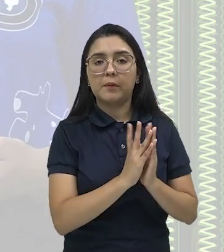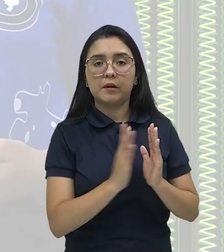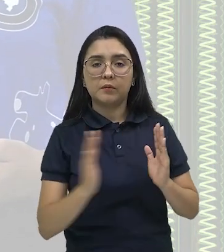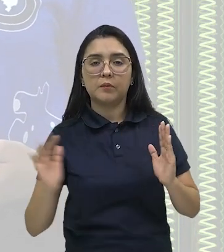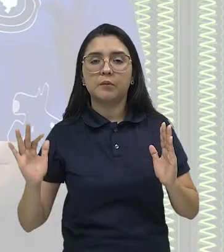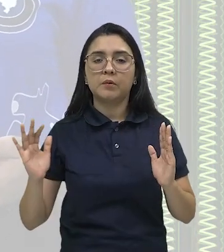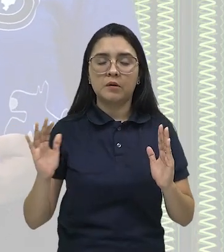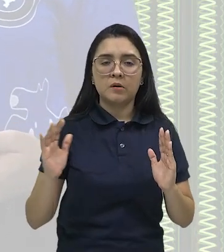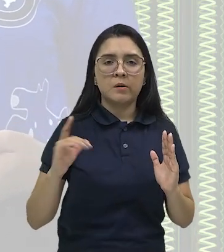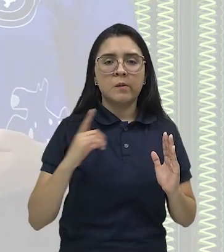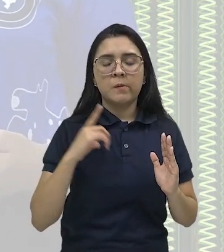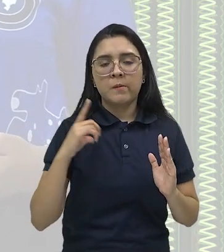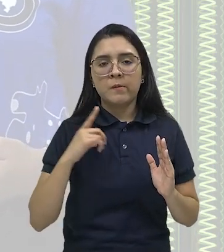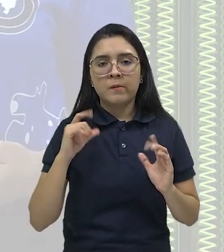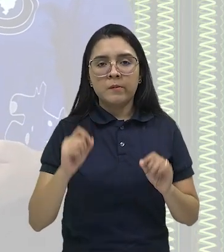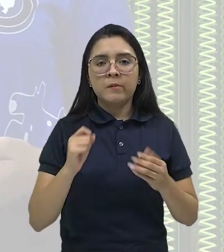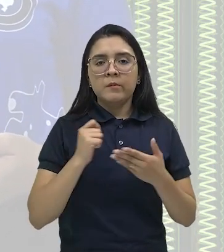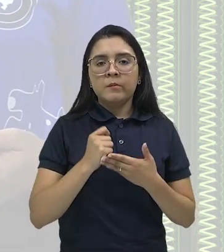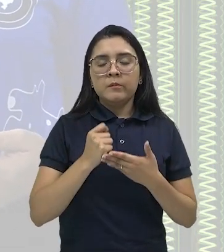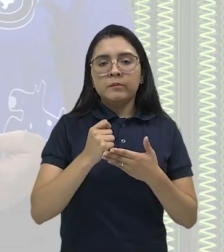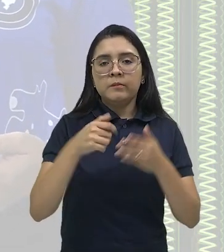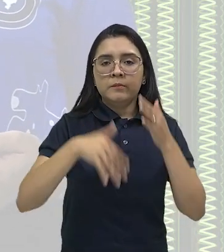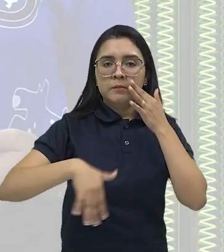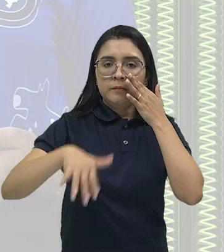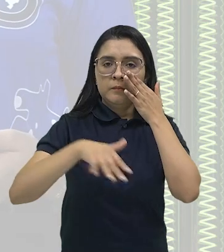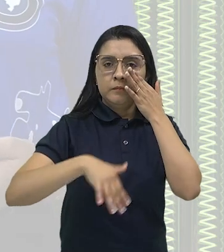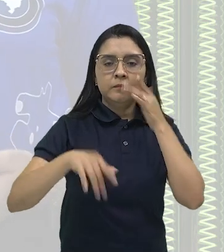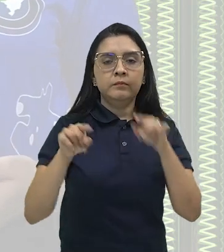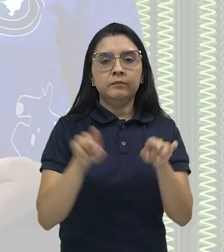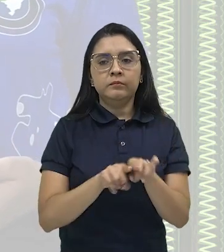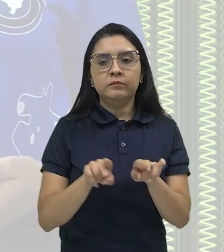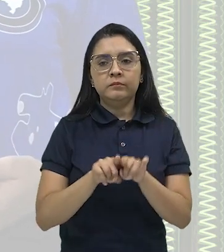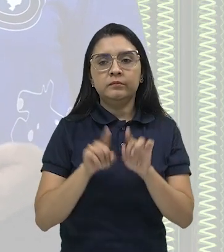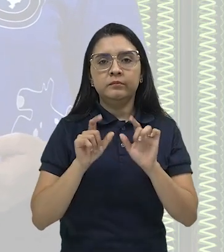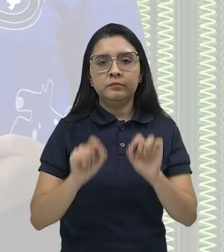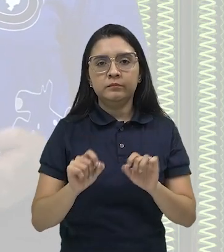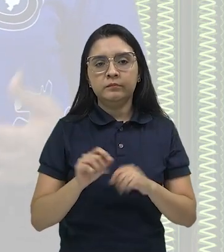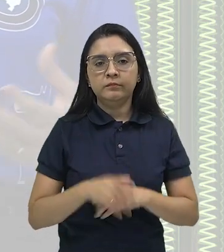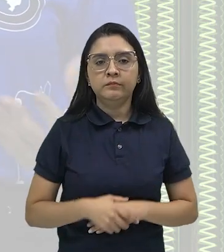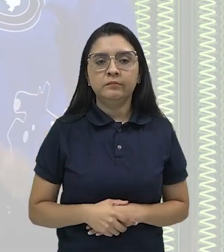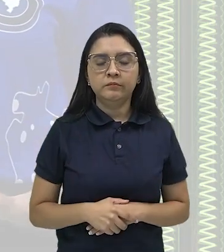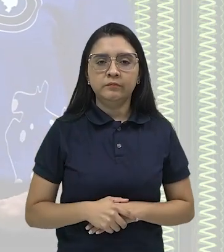aí você vai estar ajudando o meio ambiente, vai estar ajudando